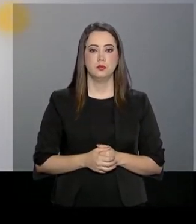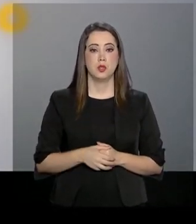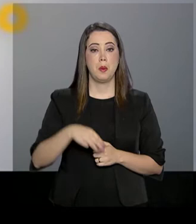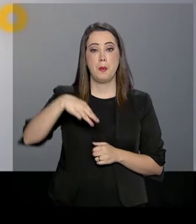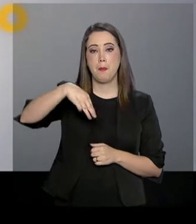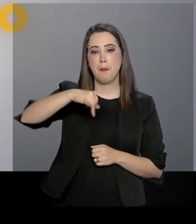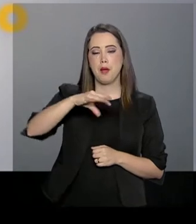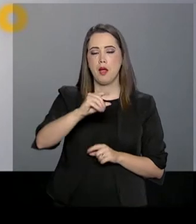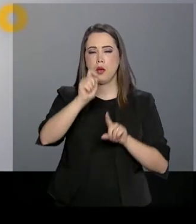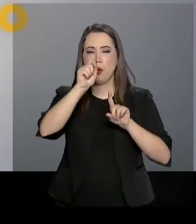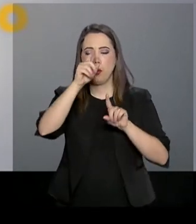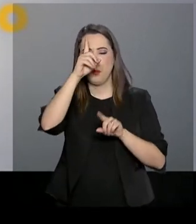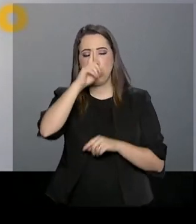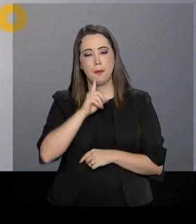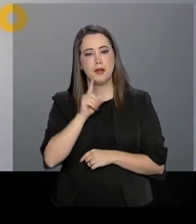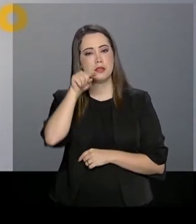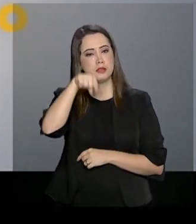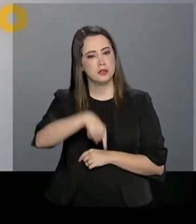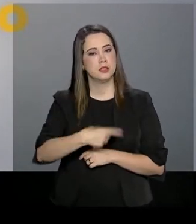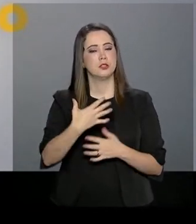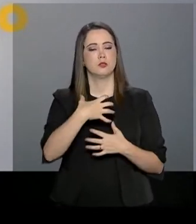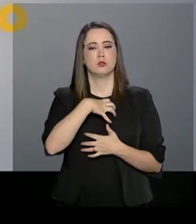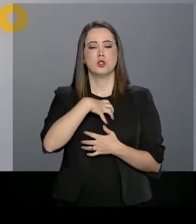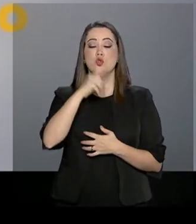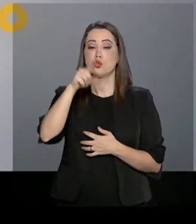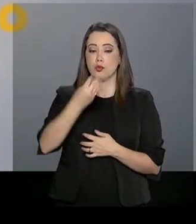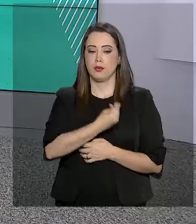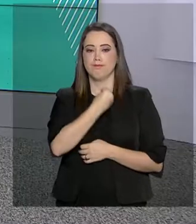Maio Amarelo. No trânsito, o sentido é a vida.